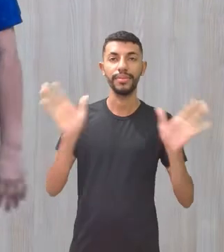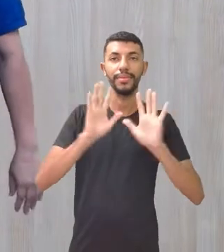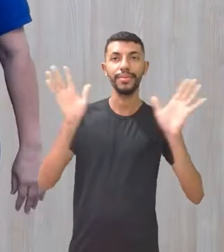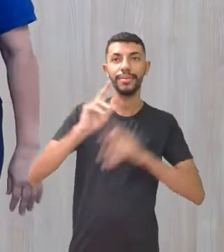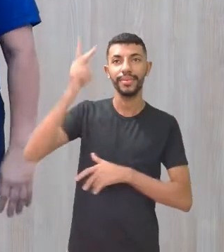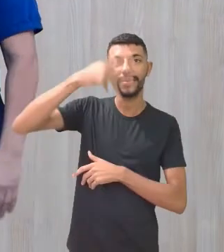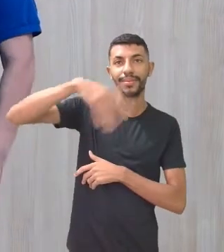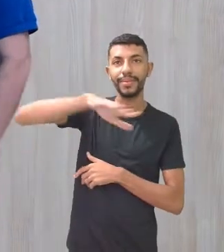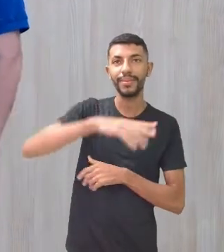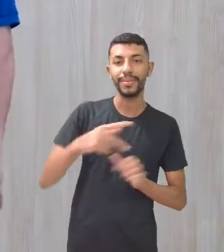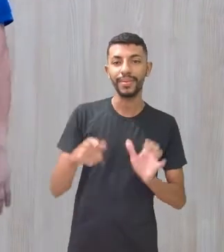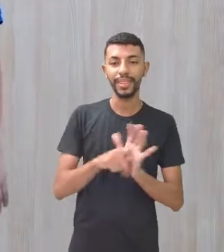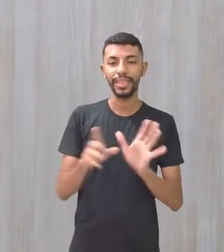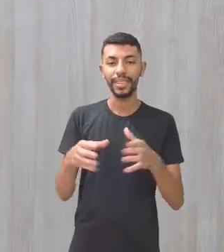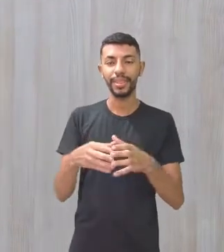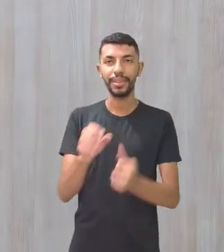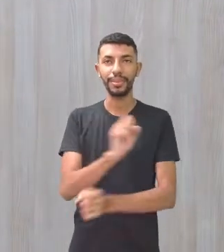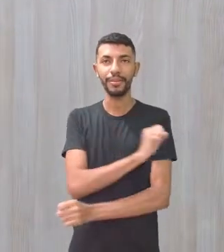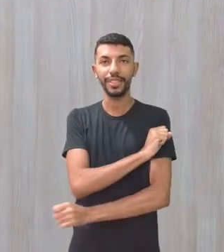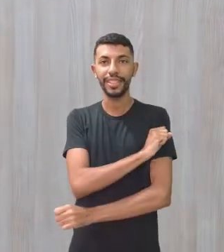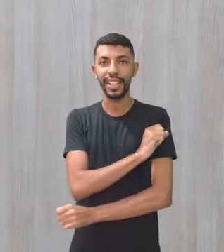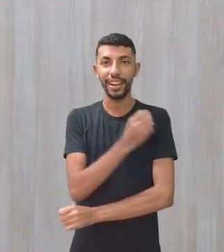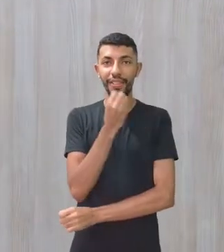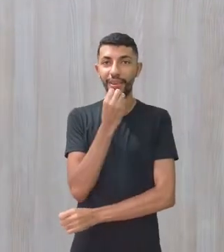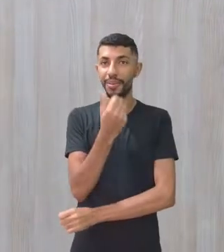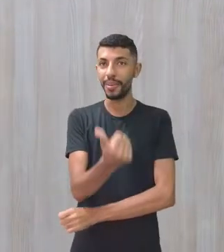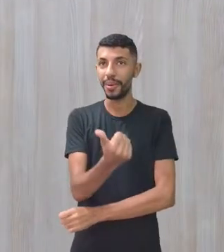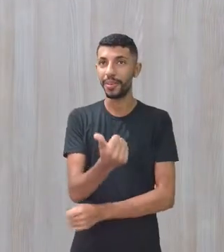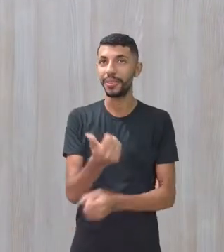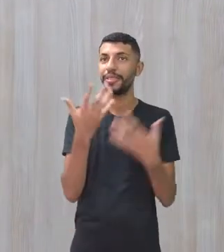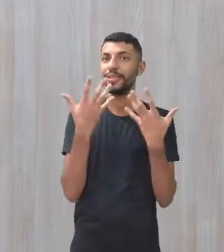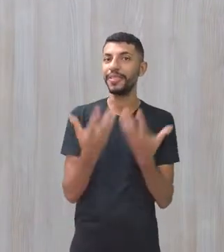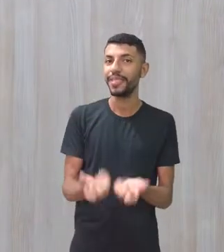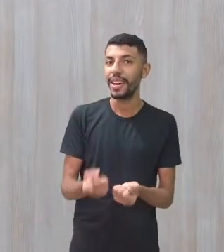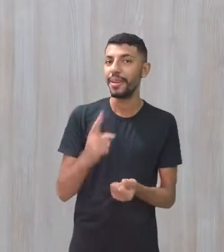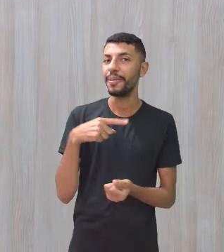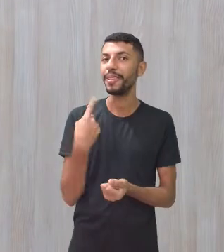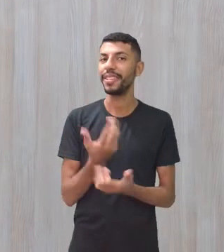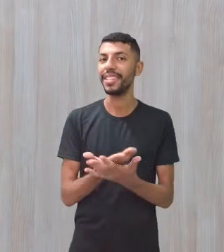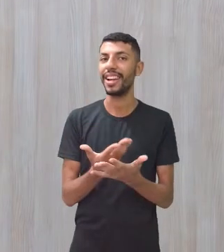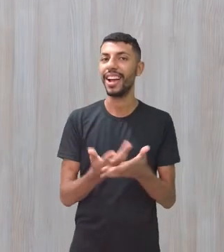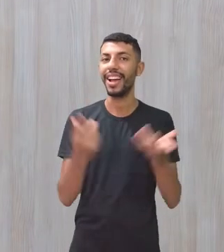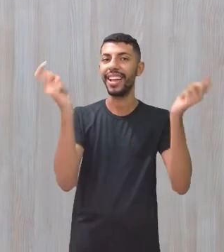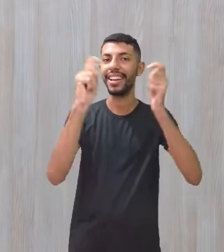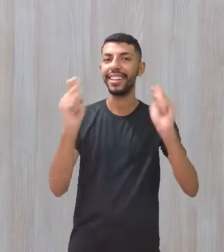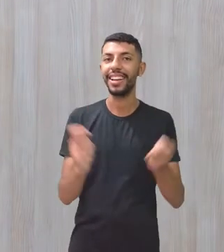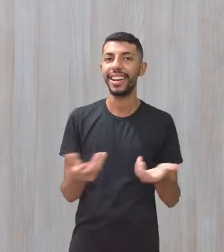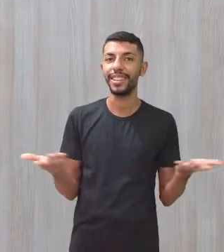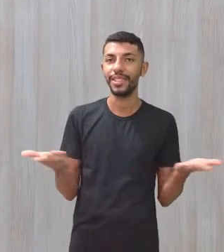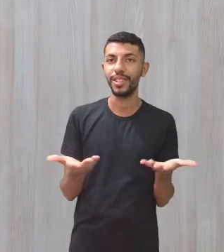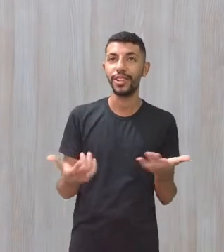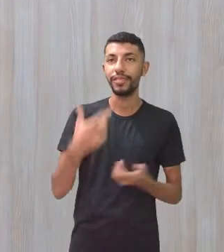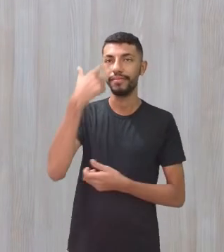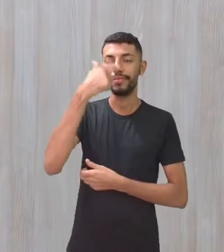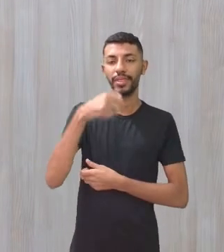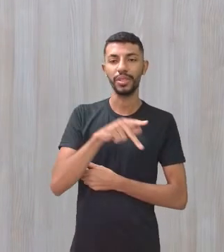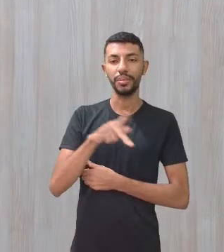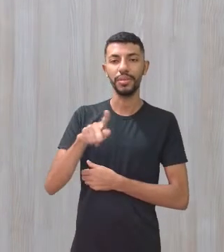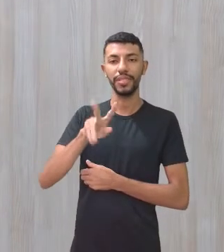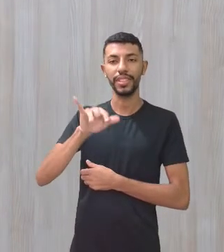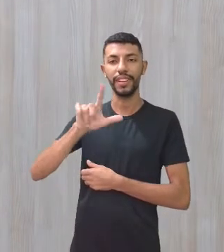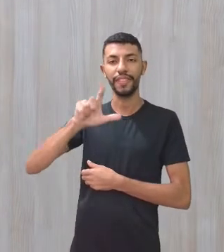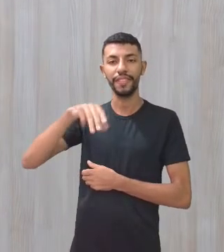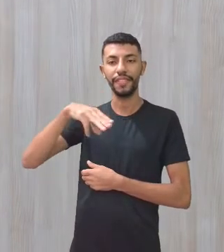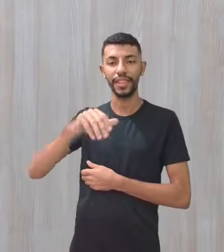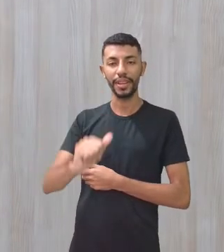Oi, gente do 8º ano, tudo bom? Bora lá para a nossa aula de artes hoje. Eu sou a professora Vilma,